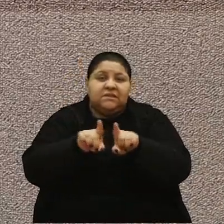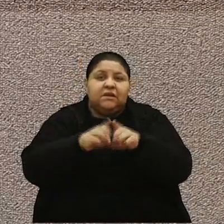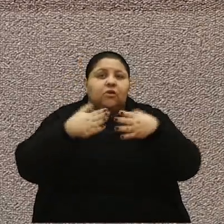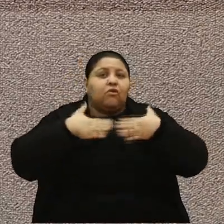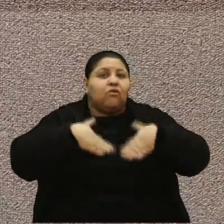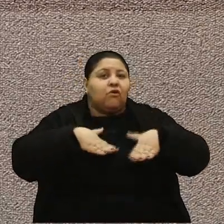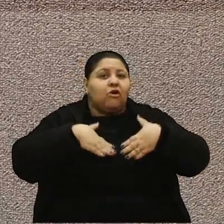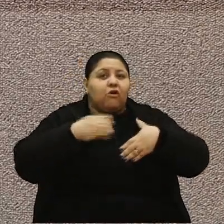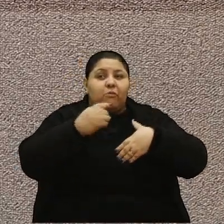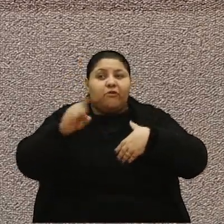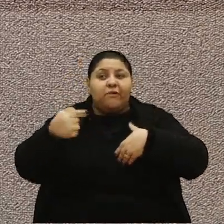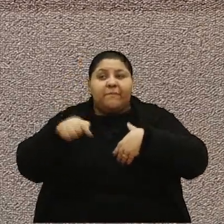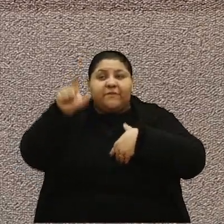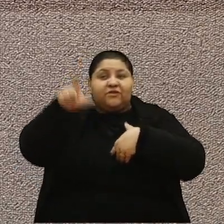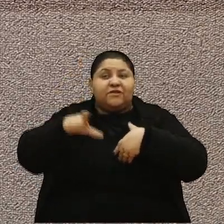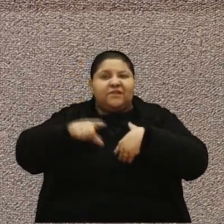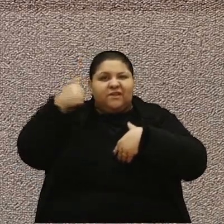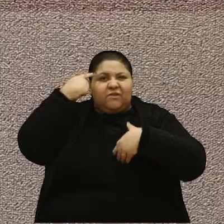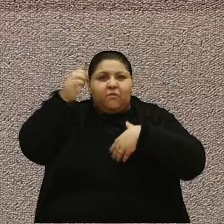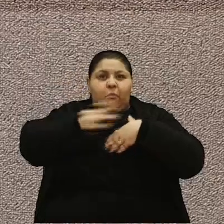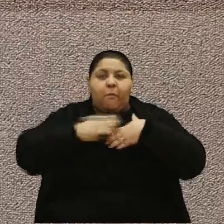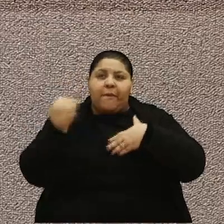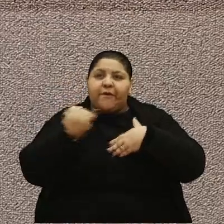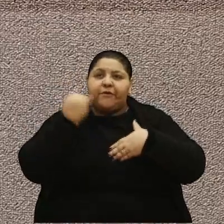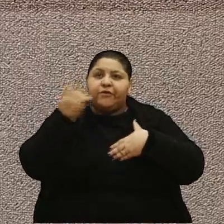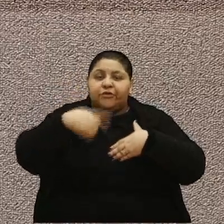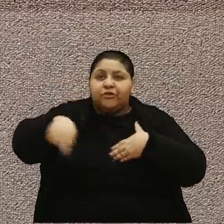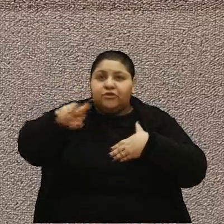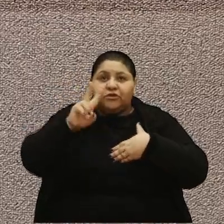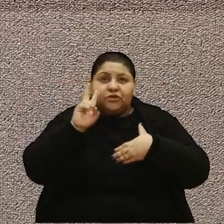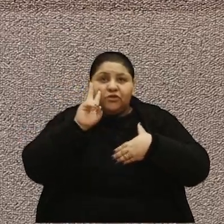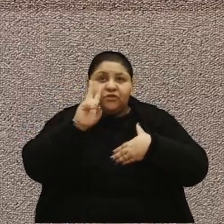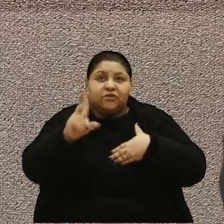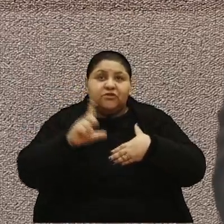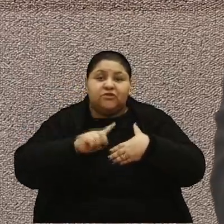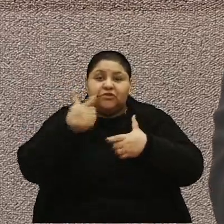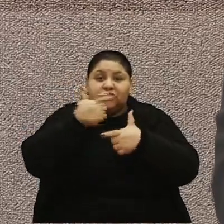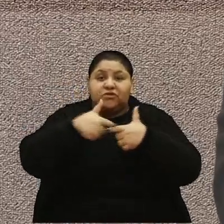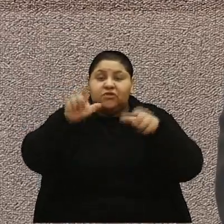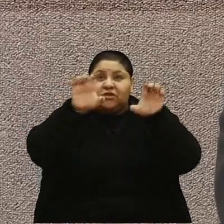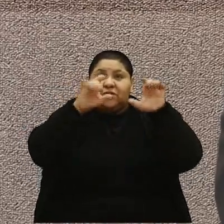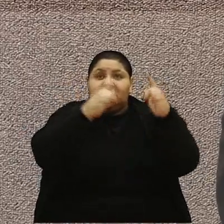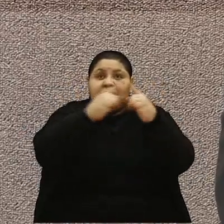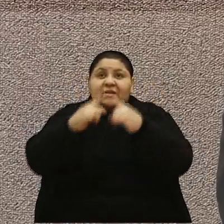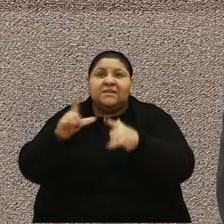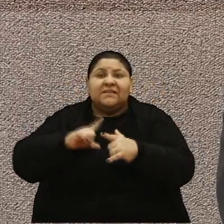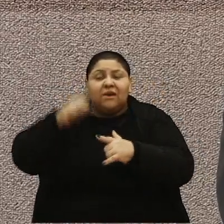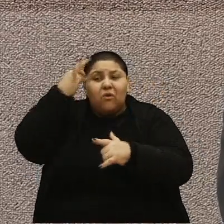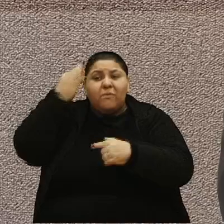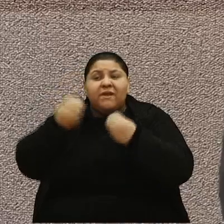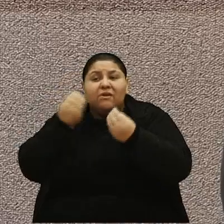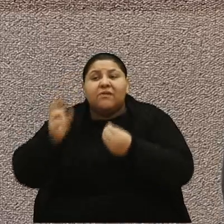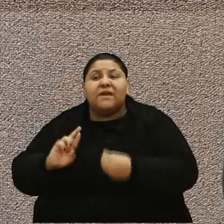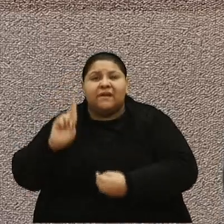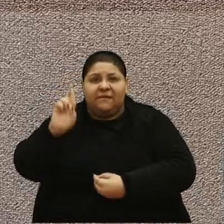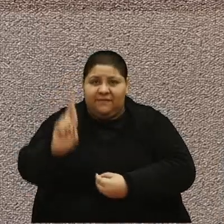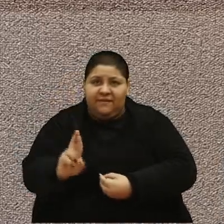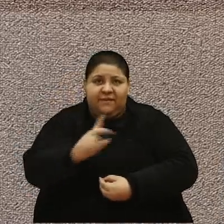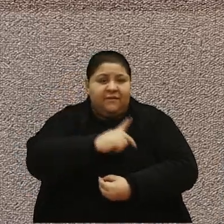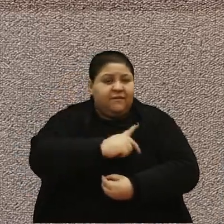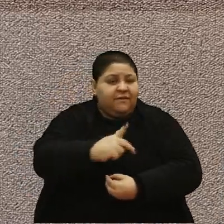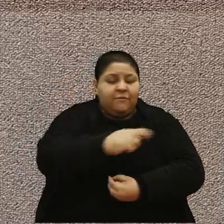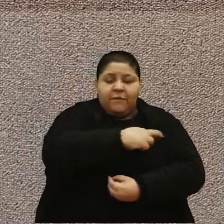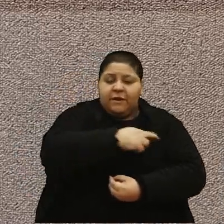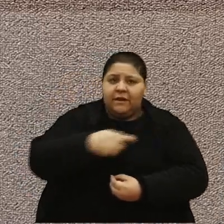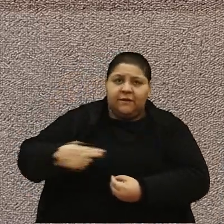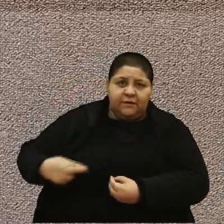fazer uma reflexão. Mas o mais importante disso tudo é que nós vivemos uma crise institucional. As pessoas têm que ter noção do que representam. Seja presidente da